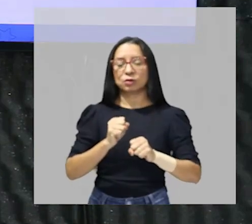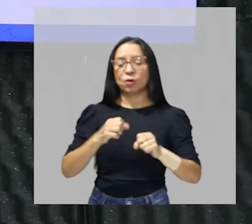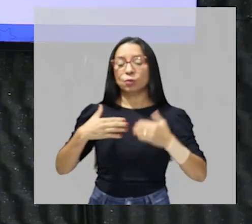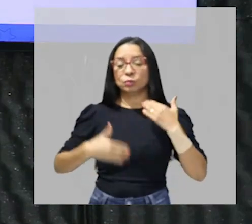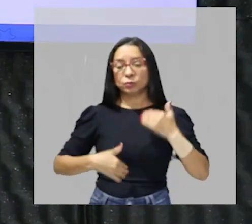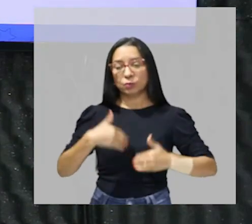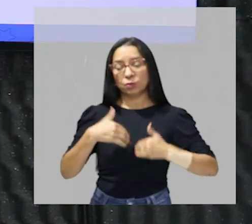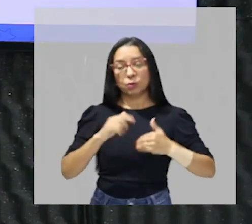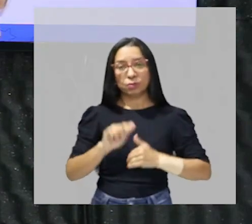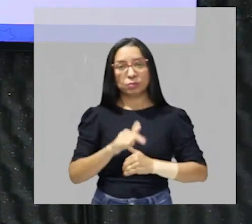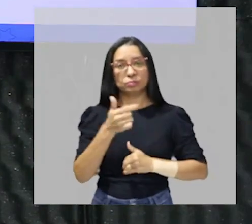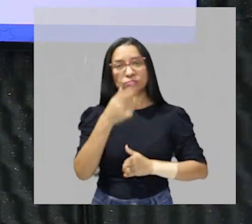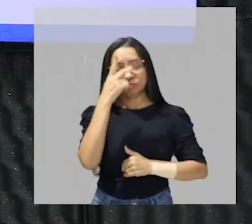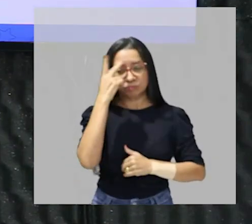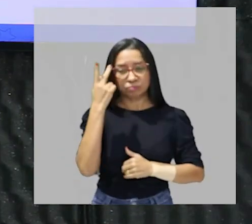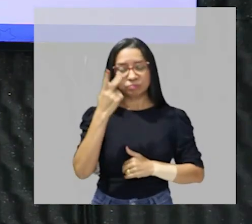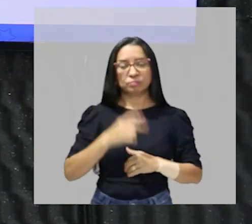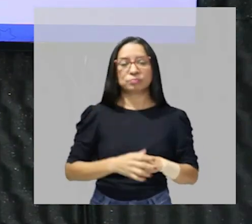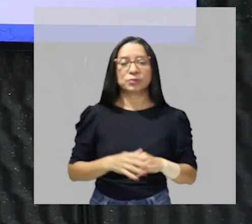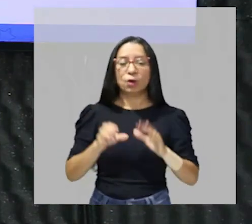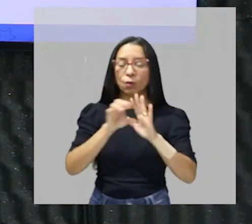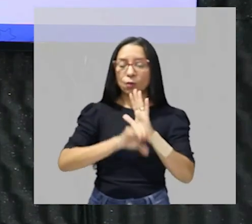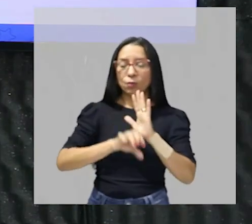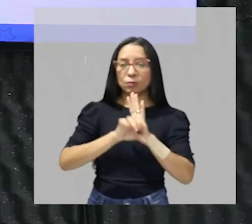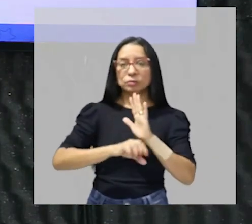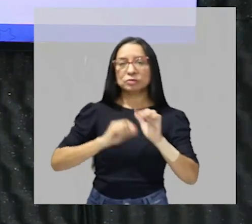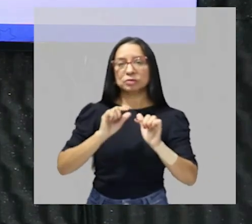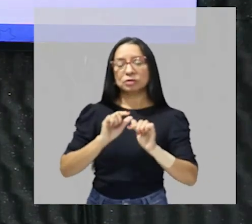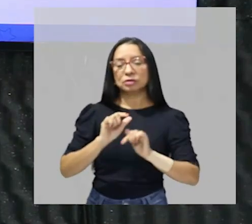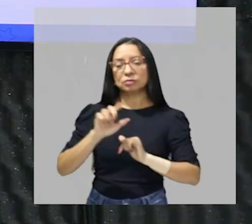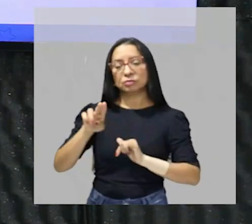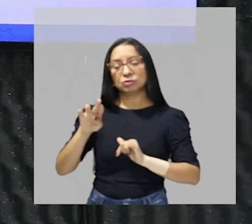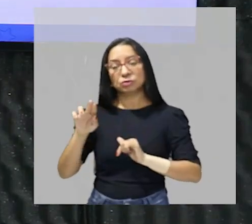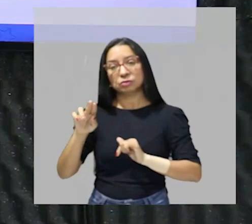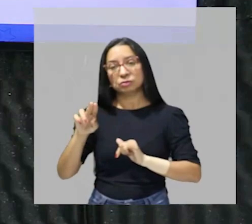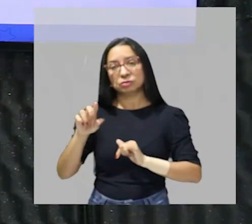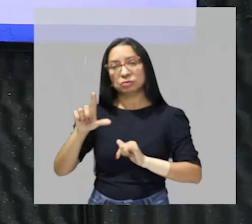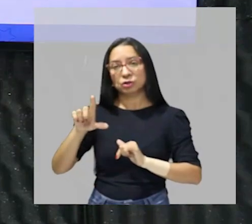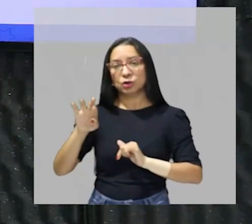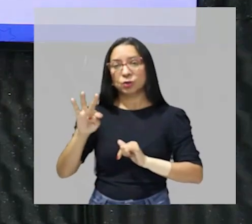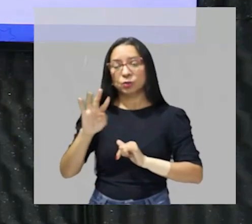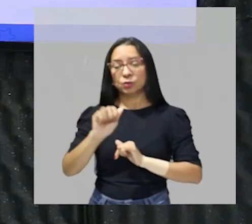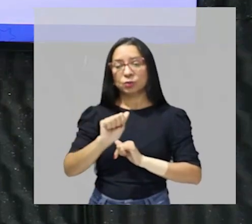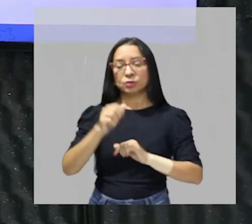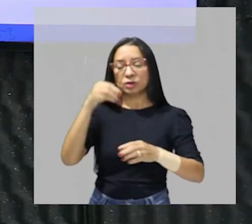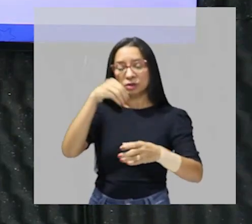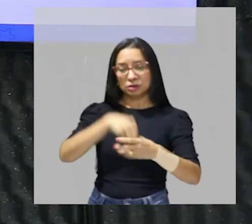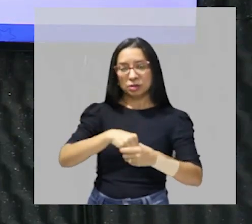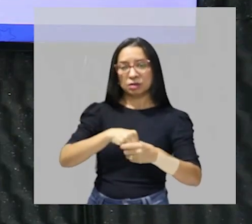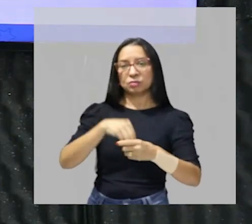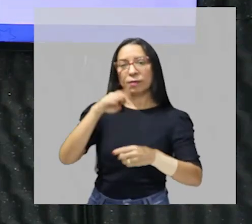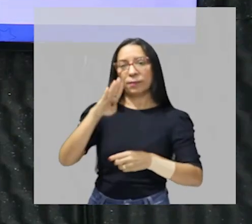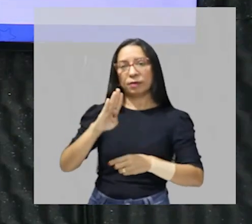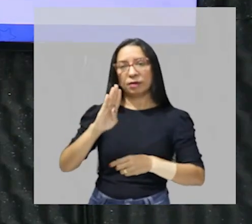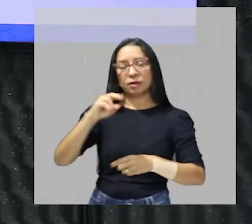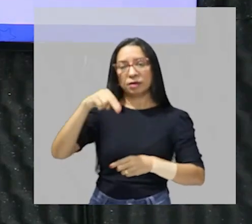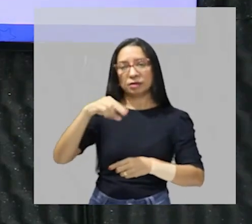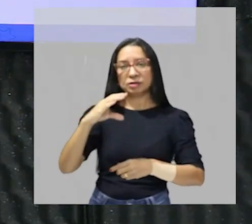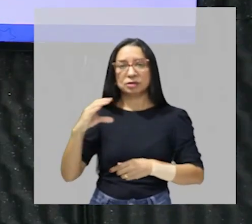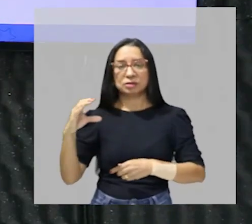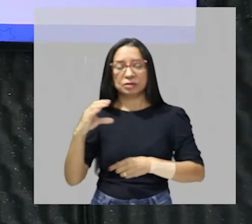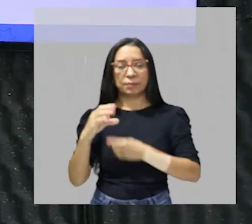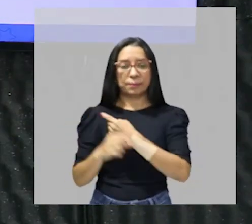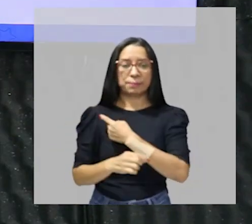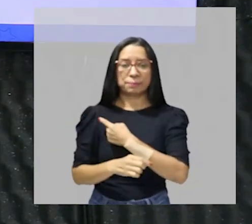Então, esse é o conceito de lutas dentro da BNCC. Dentro das unidades temáticas, que é a nossa aula, nosso